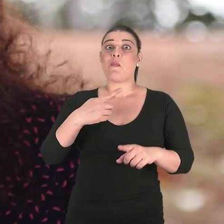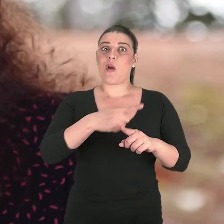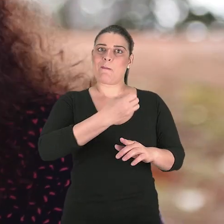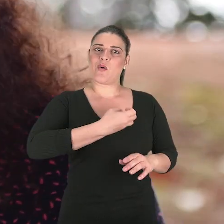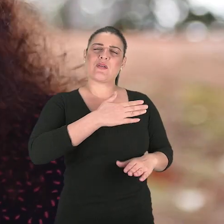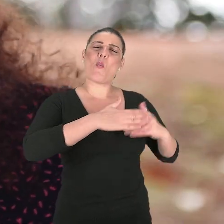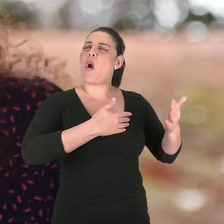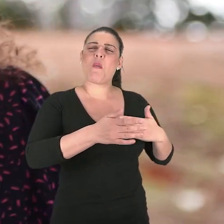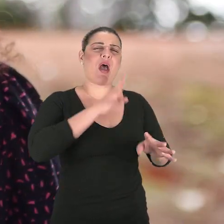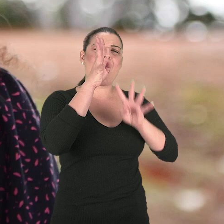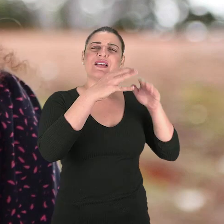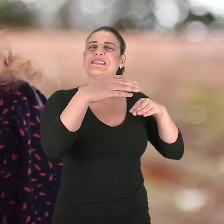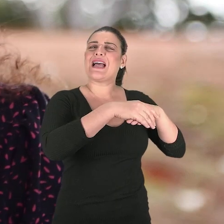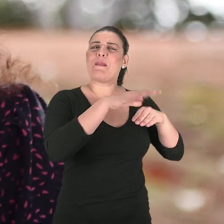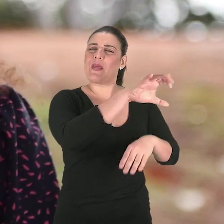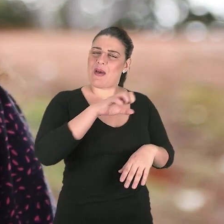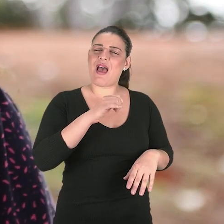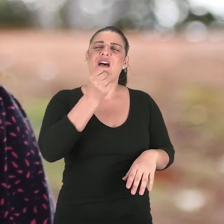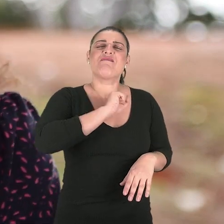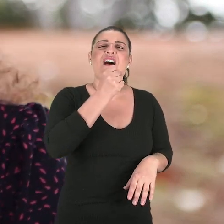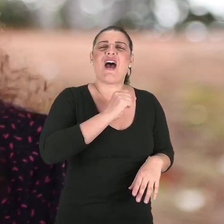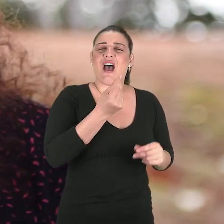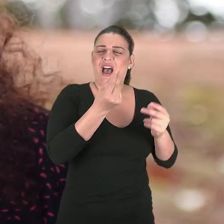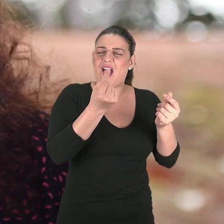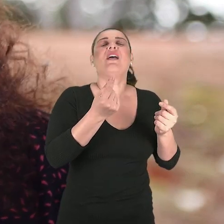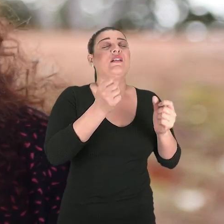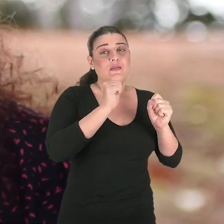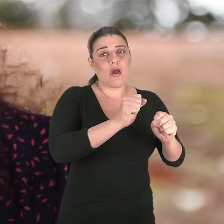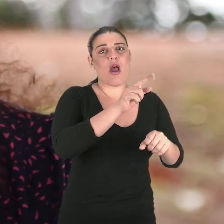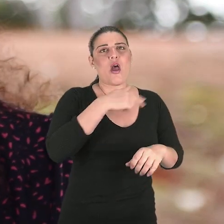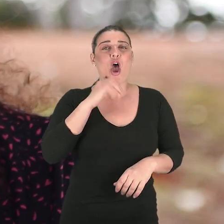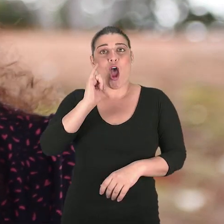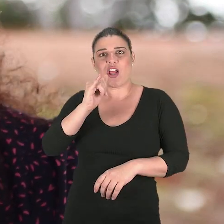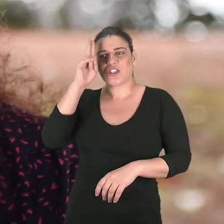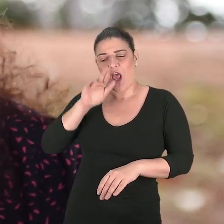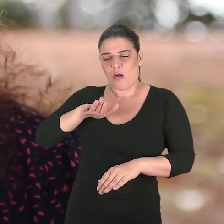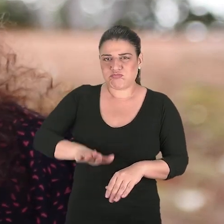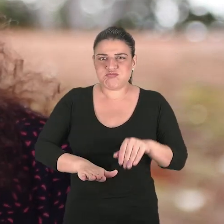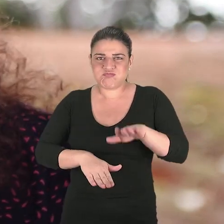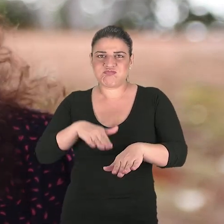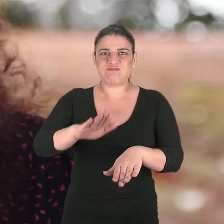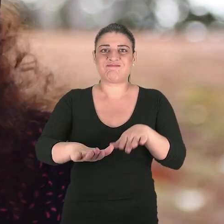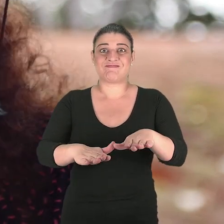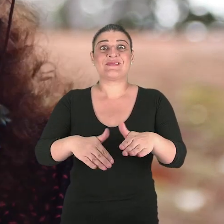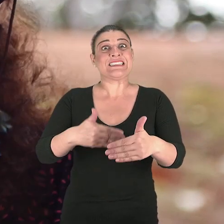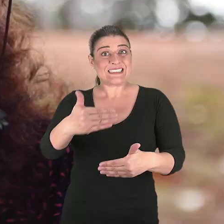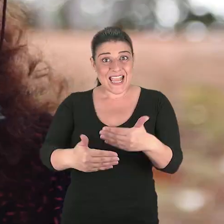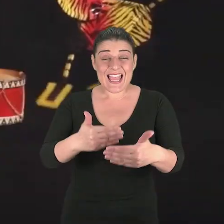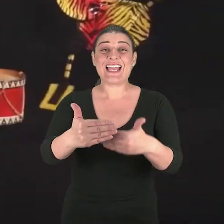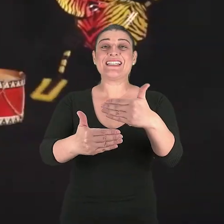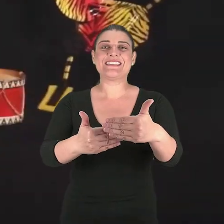sapato lá, né, sapato da sapateira, velho e tal, e conto uma história com esses sapatos e tal. E a partir